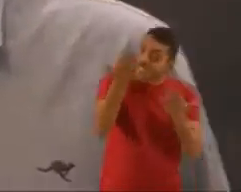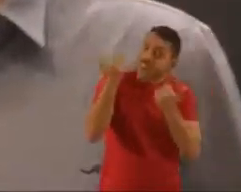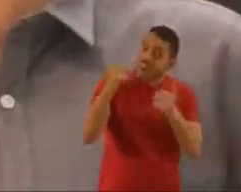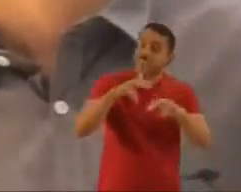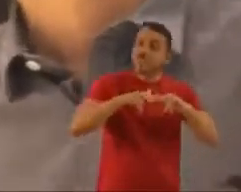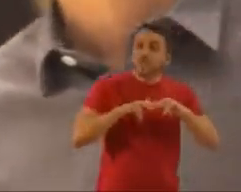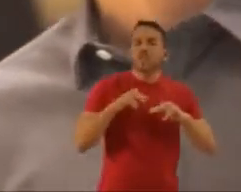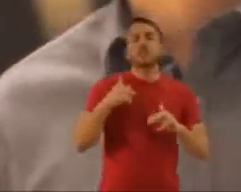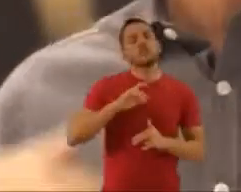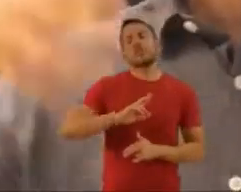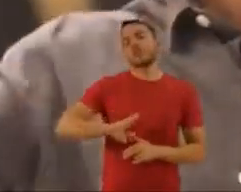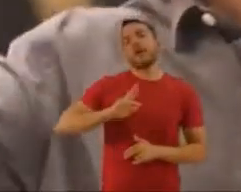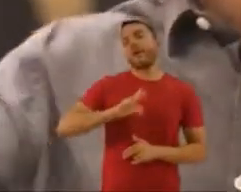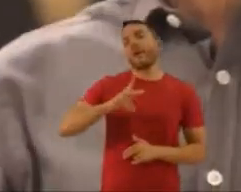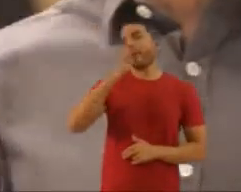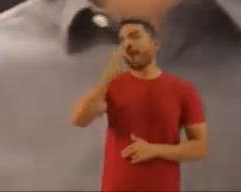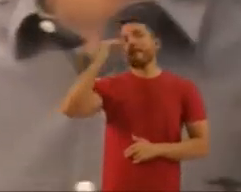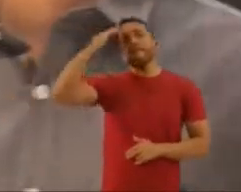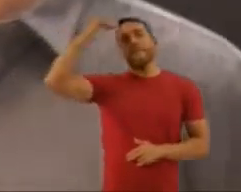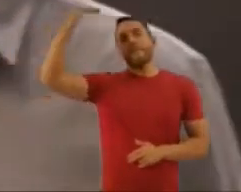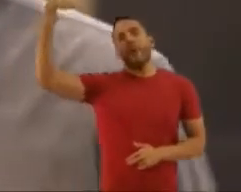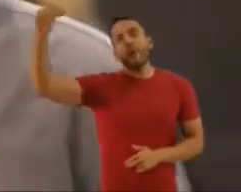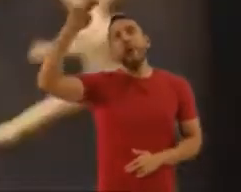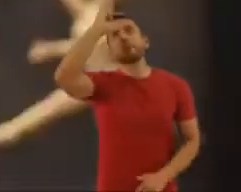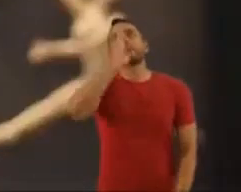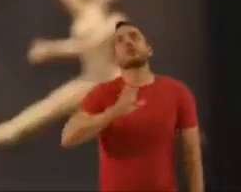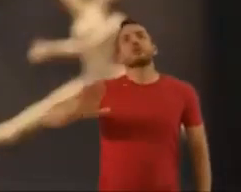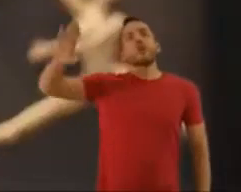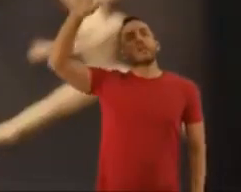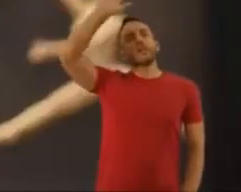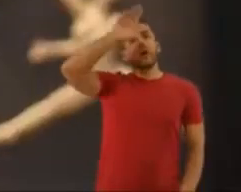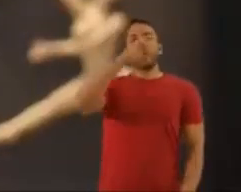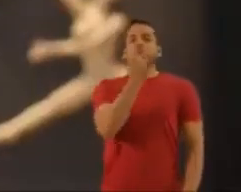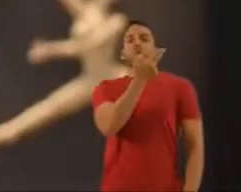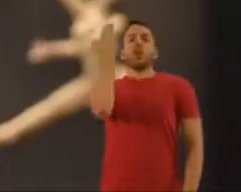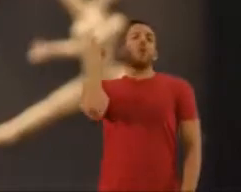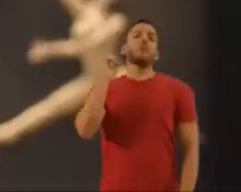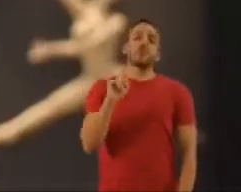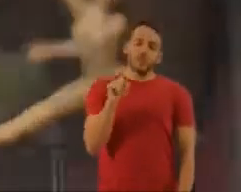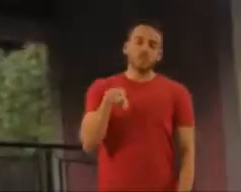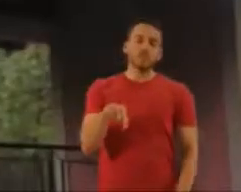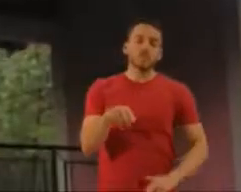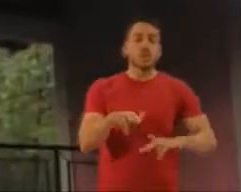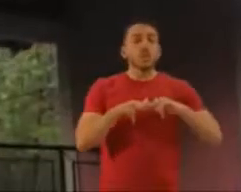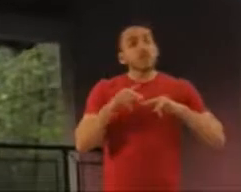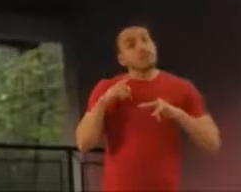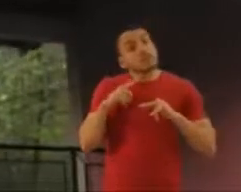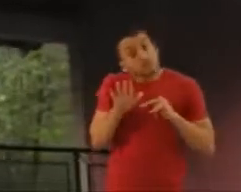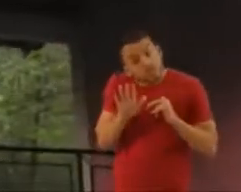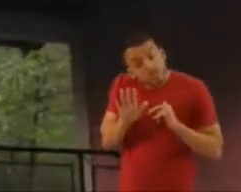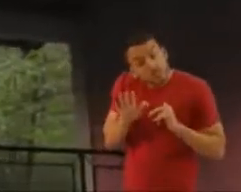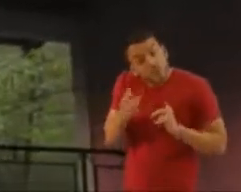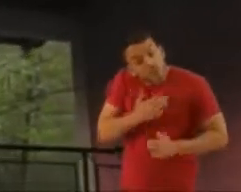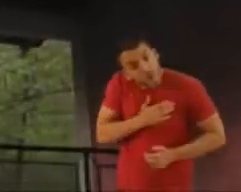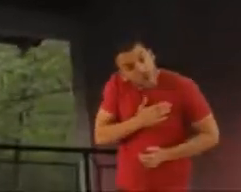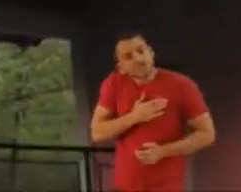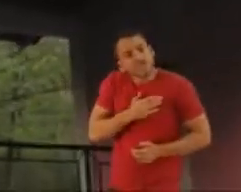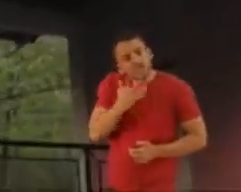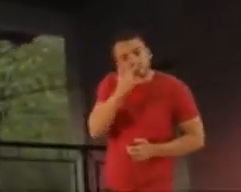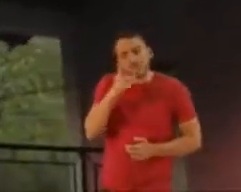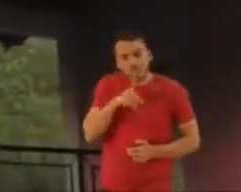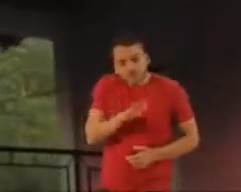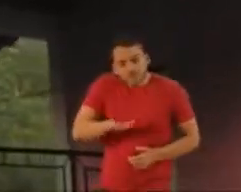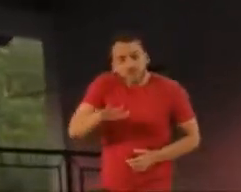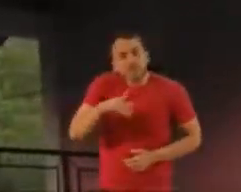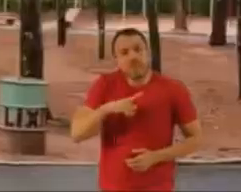Apesar de não ser uma cidade conhecida em âmbito nacional, ela é uma cidade muito agradável de se estar. É uma cidade que mistura o urbano